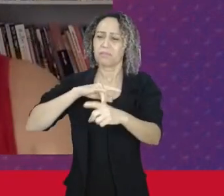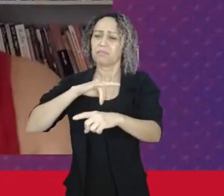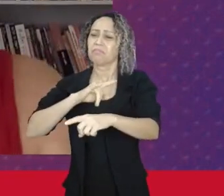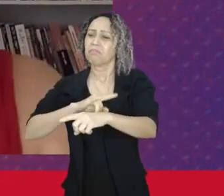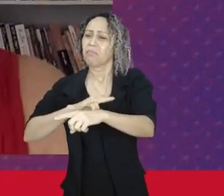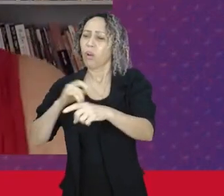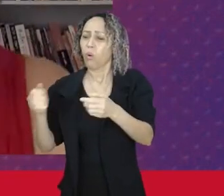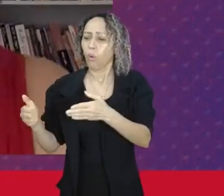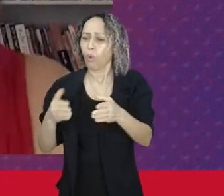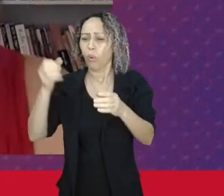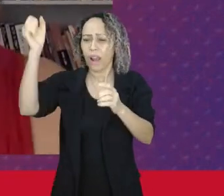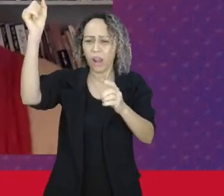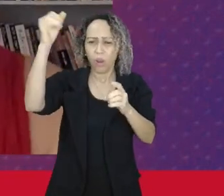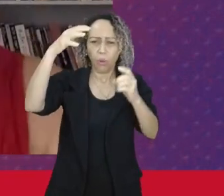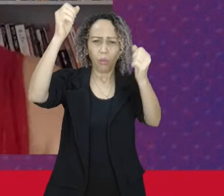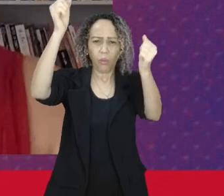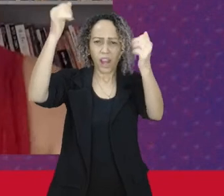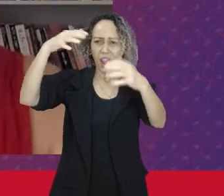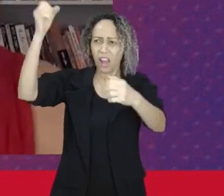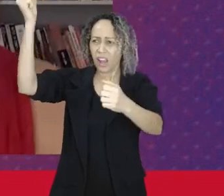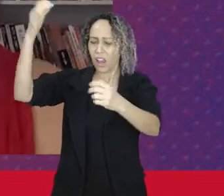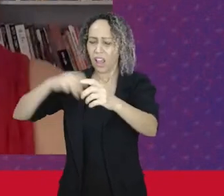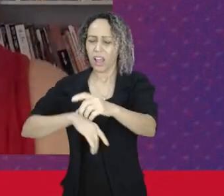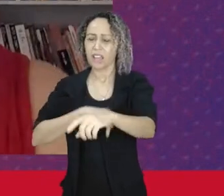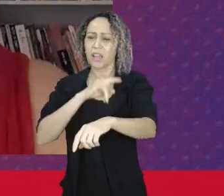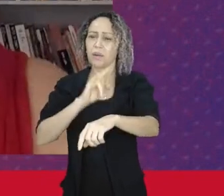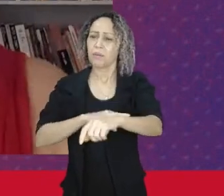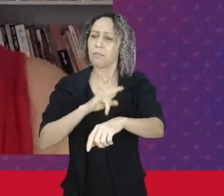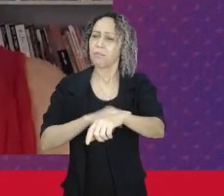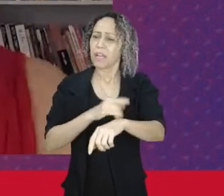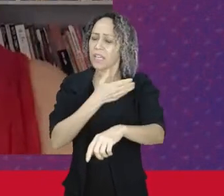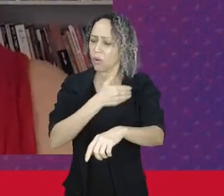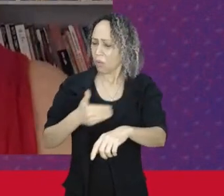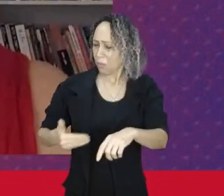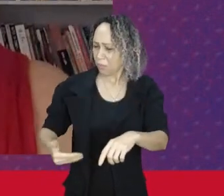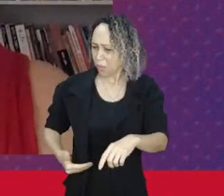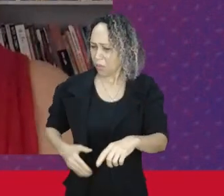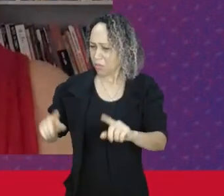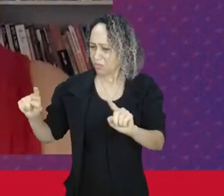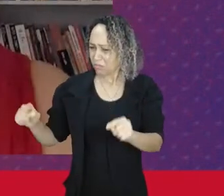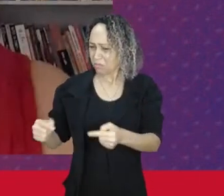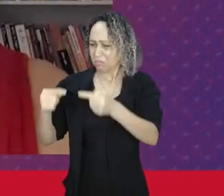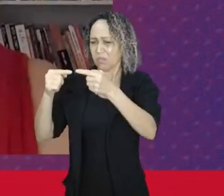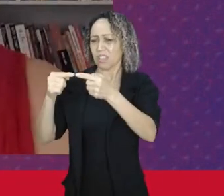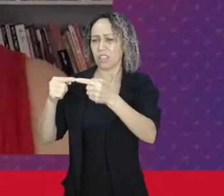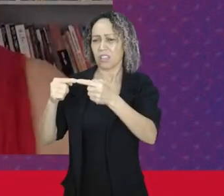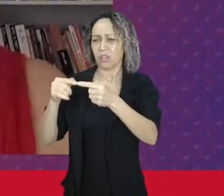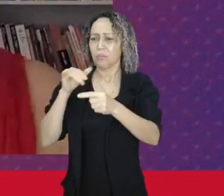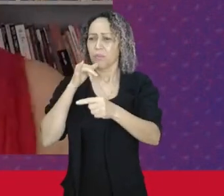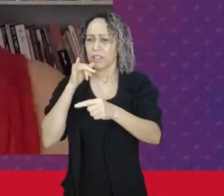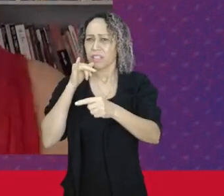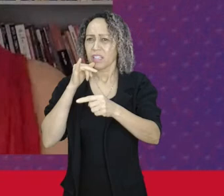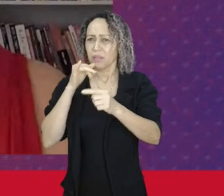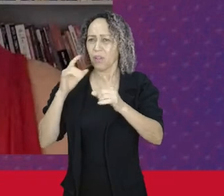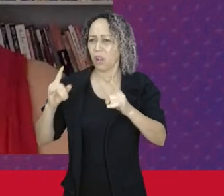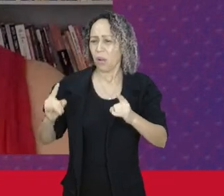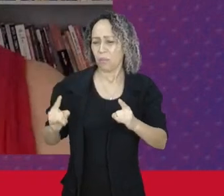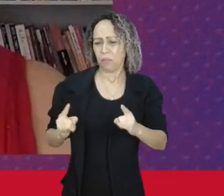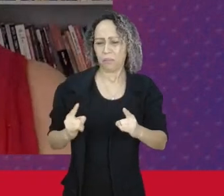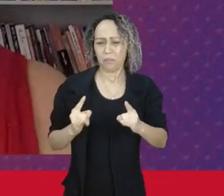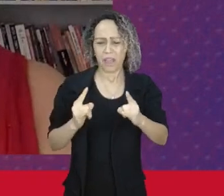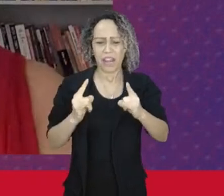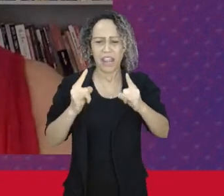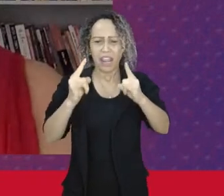de qualidade em lugares seguros, fachadas de prédios permeáveis, que não tenham